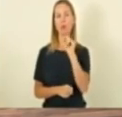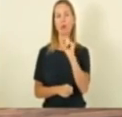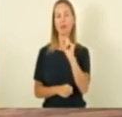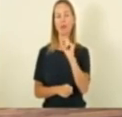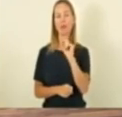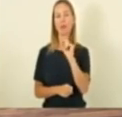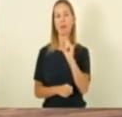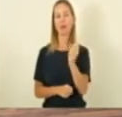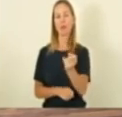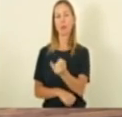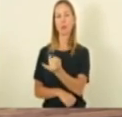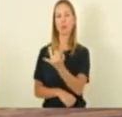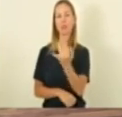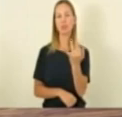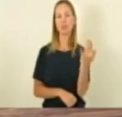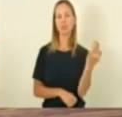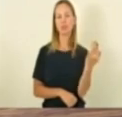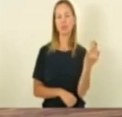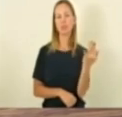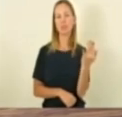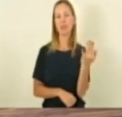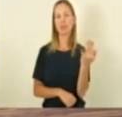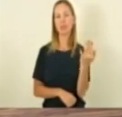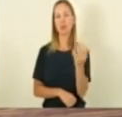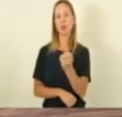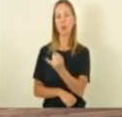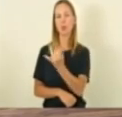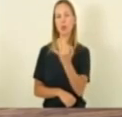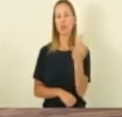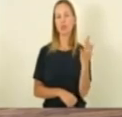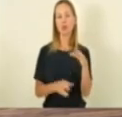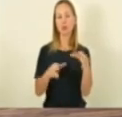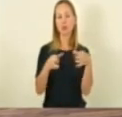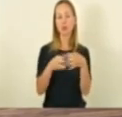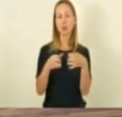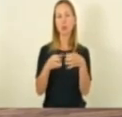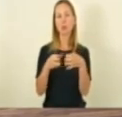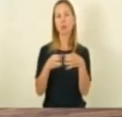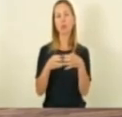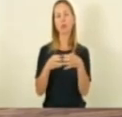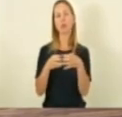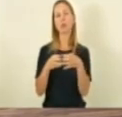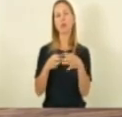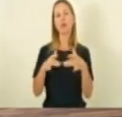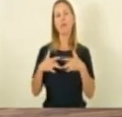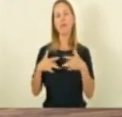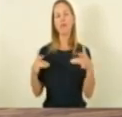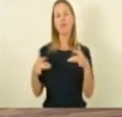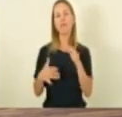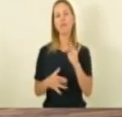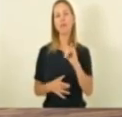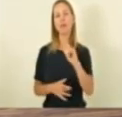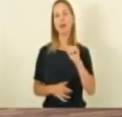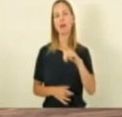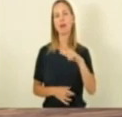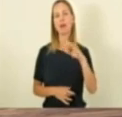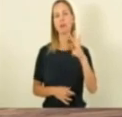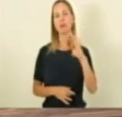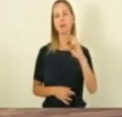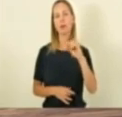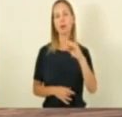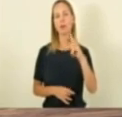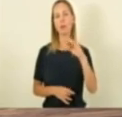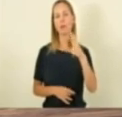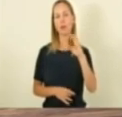grande número de entidades filantrópicas, fazendo com que os recursos